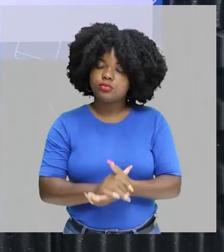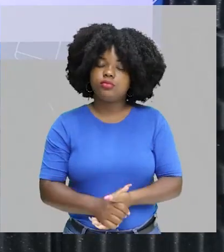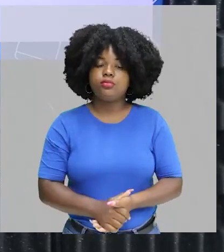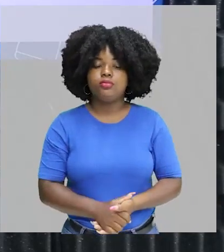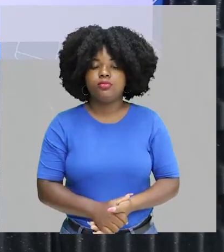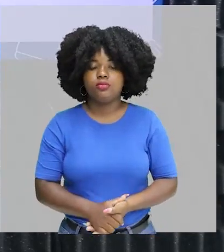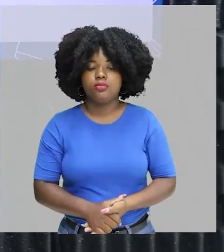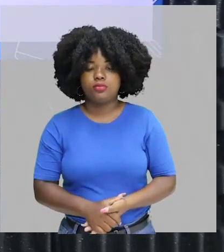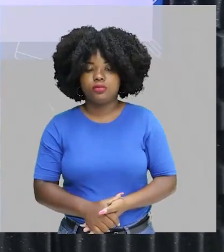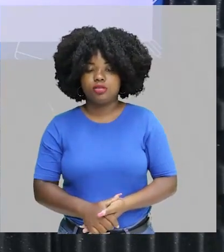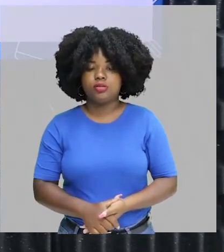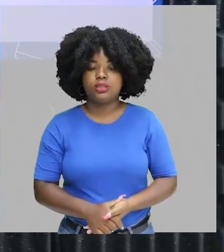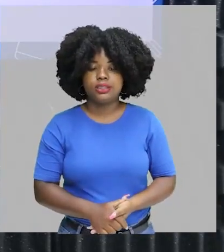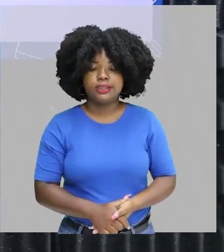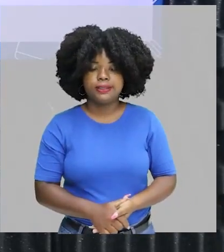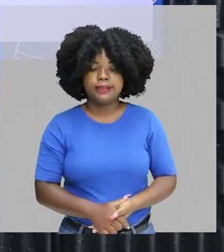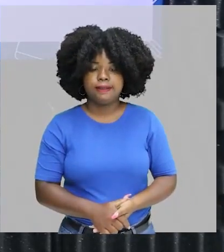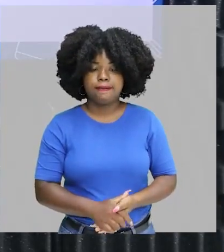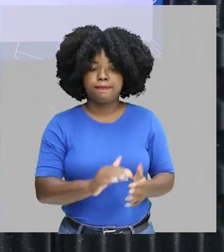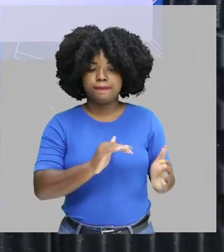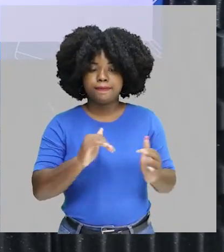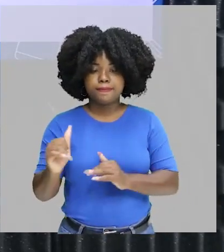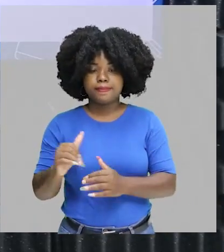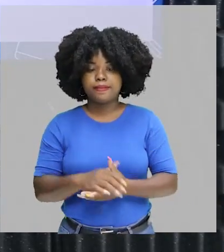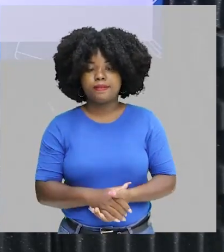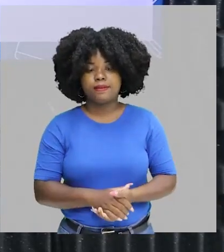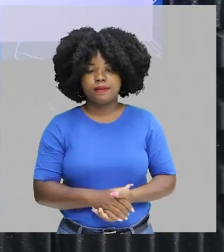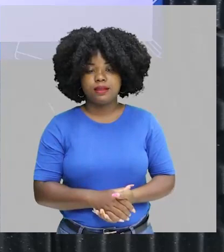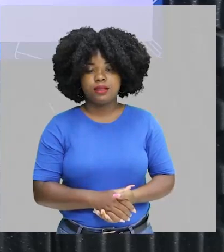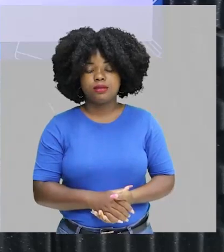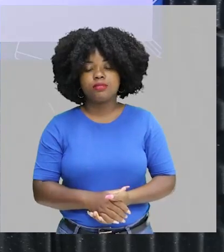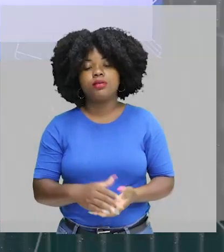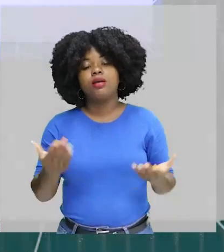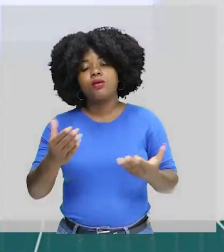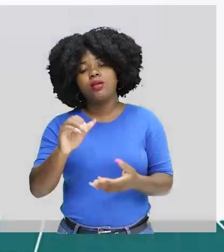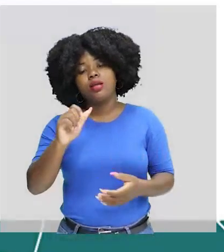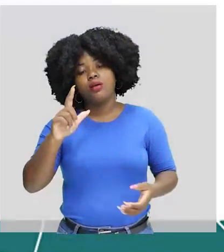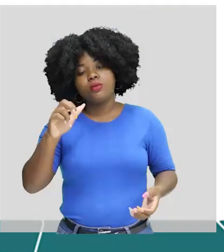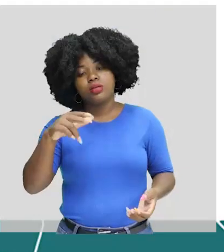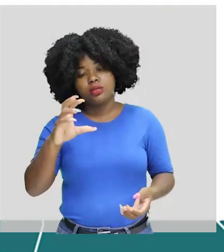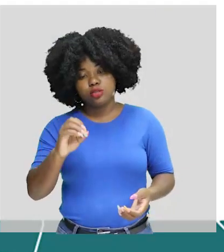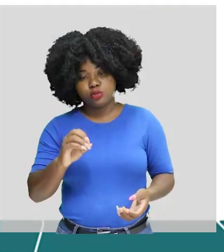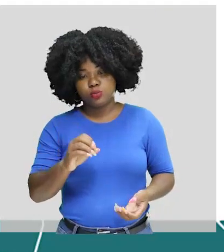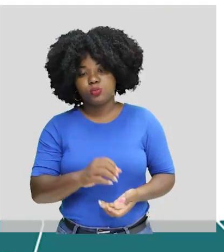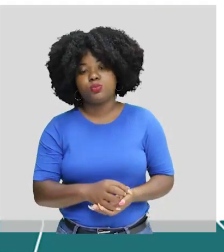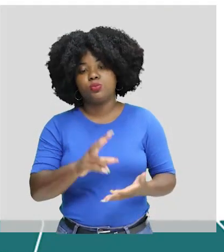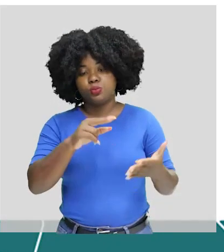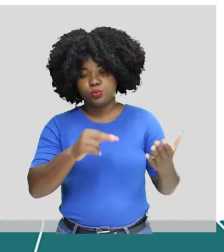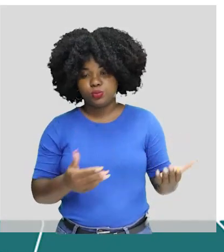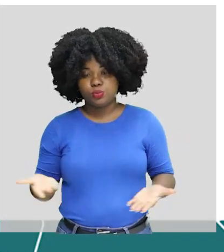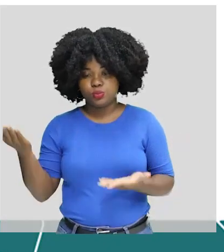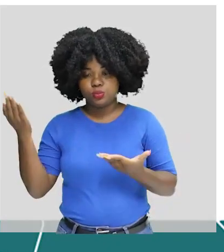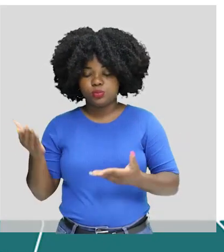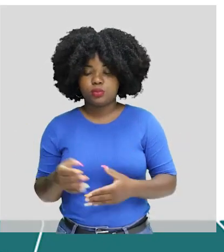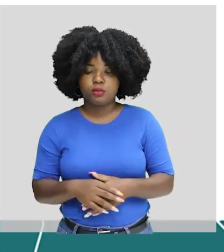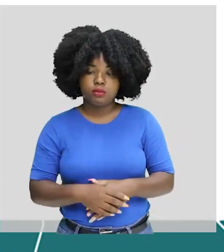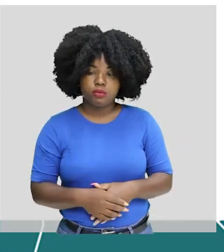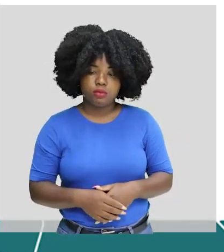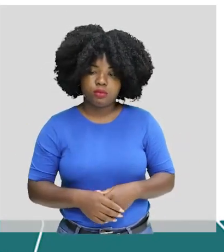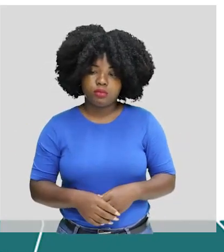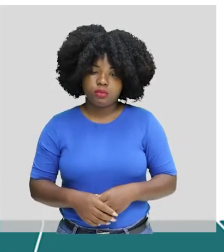ao composto aromático. Então, halogenação com alcanos. Visto que os alcanos são